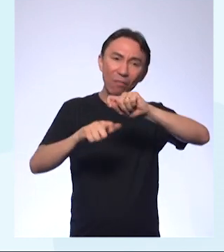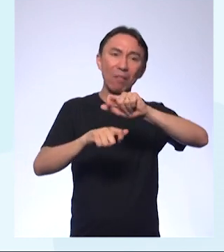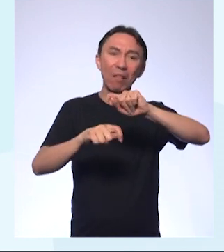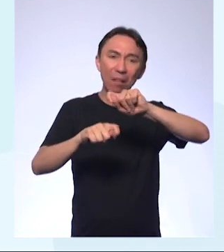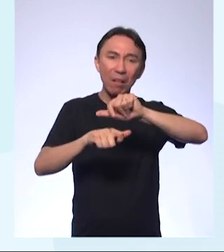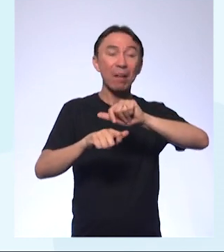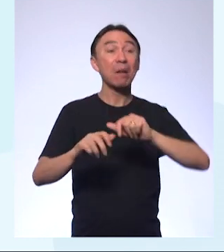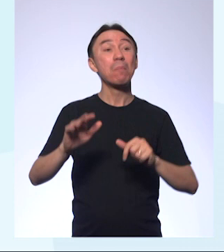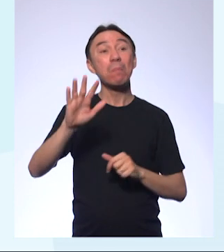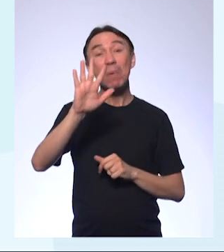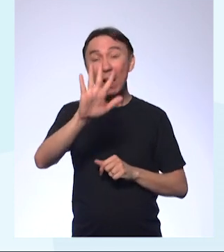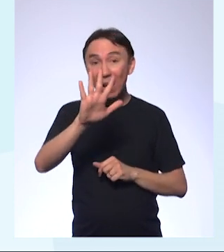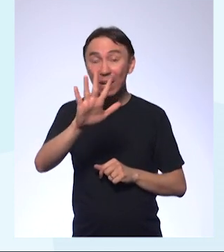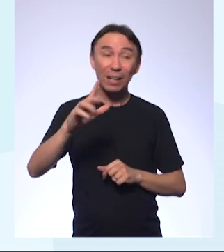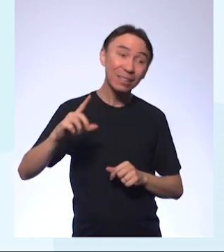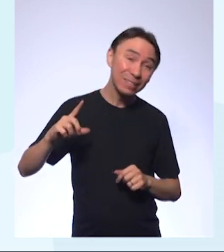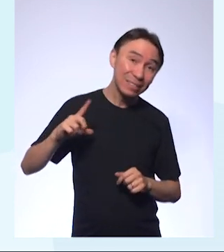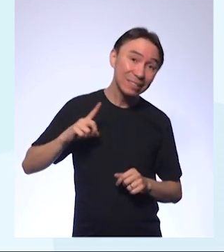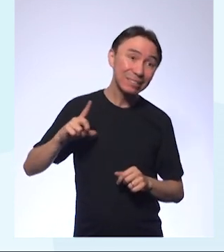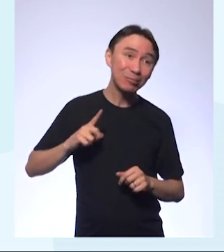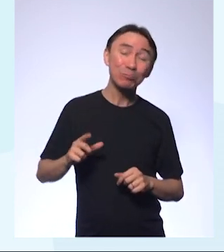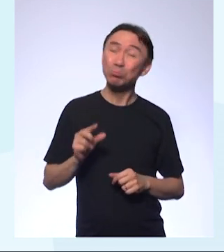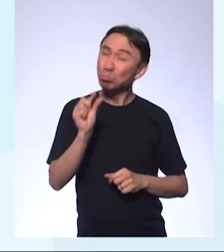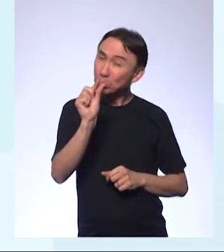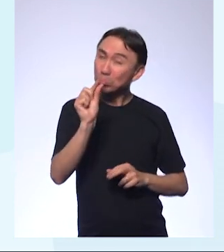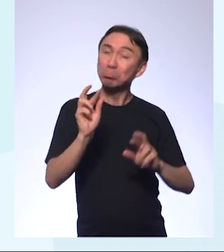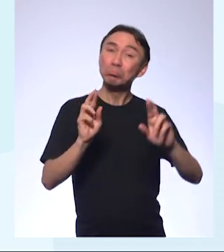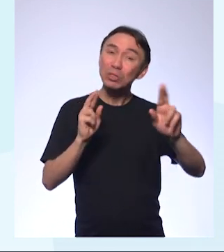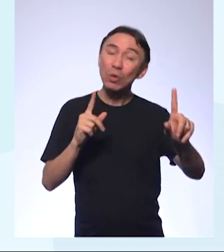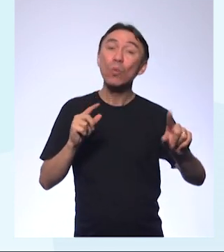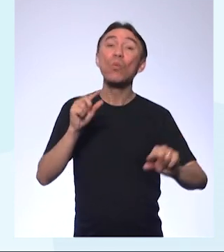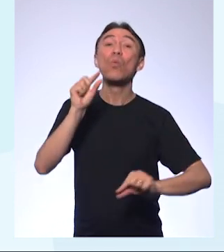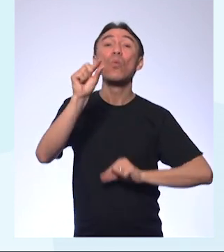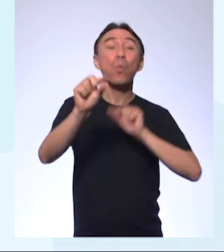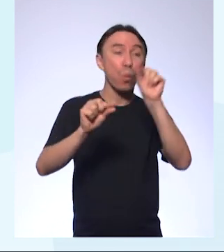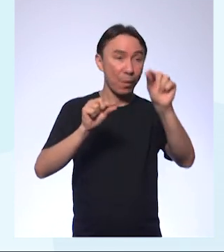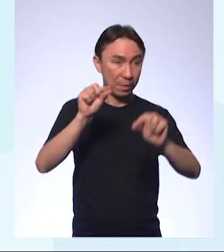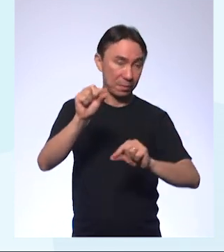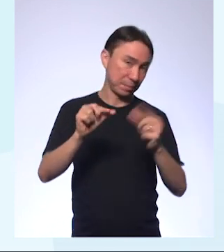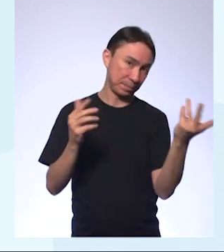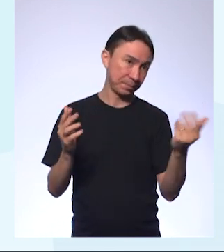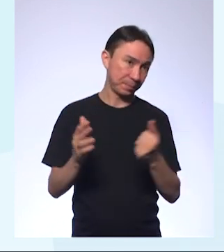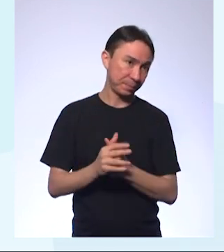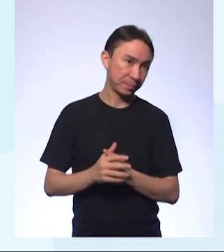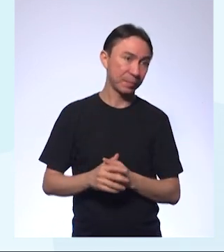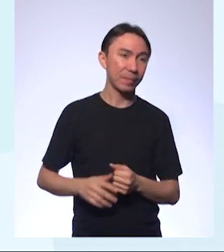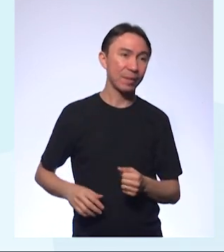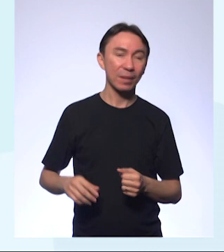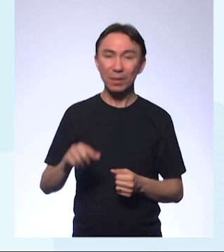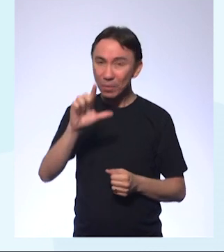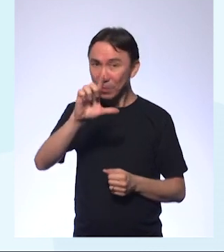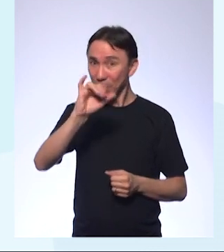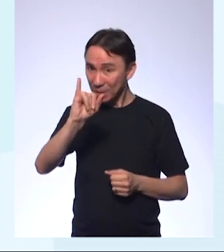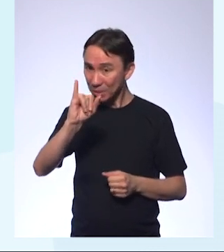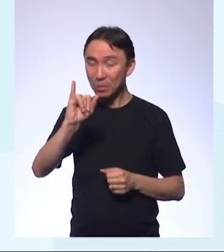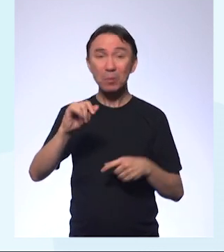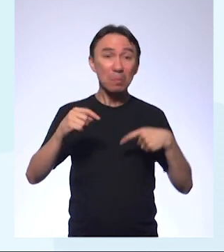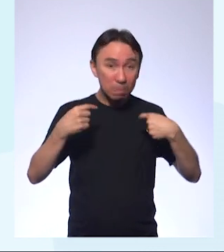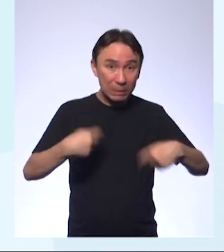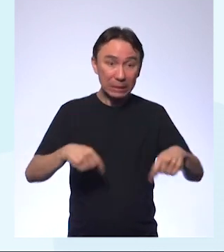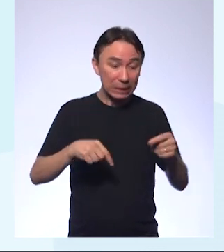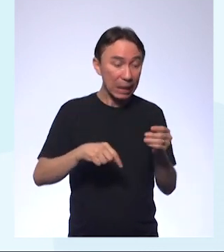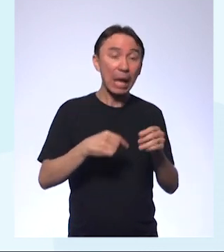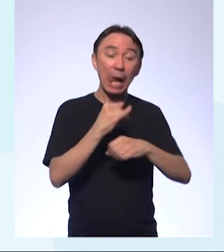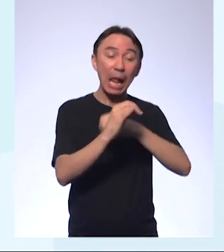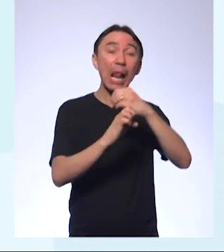mas aqui ele tem um caráterzinho um pouco diferente, né, porque ele está o lítio precisa perder o elétron, então não tem como o lítio